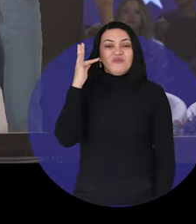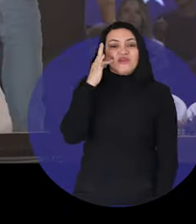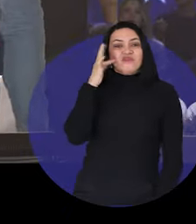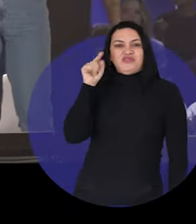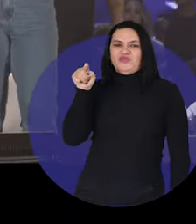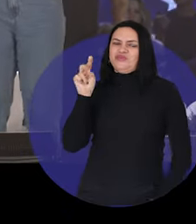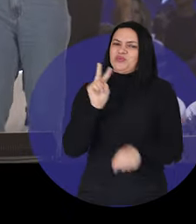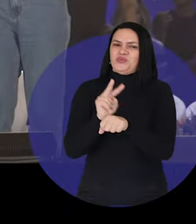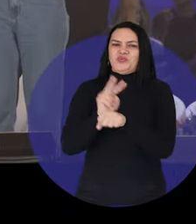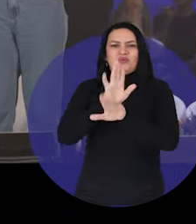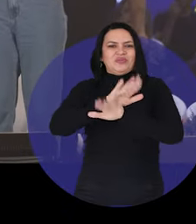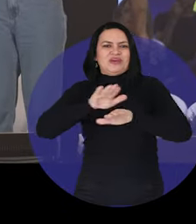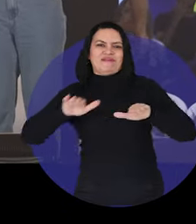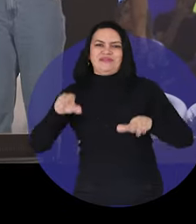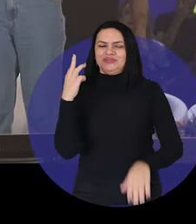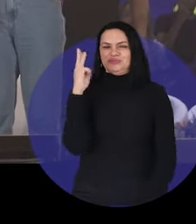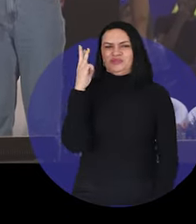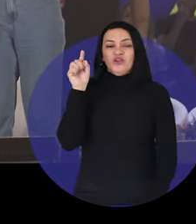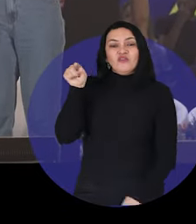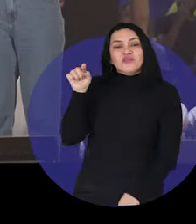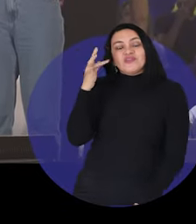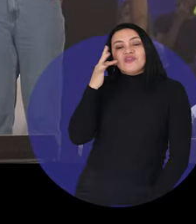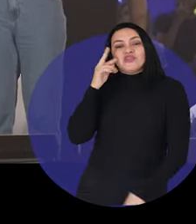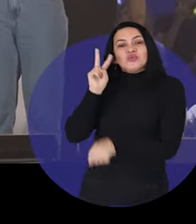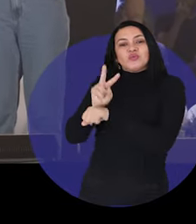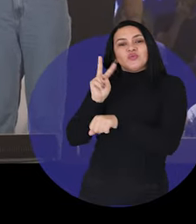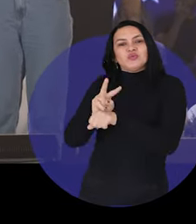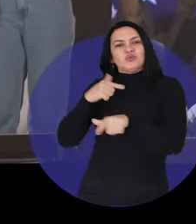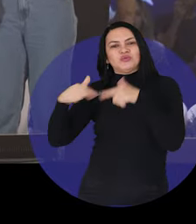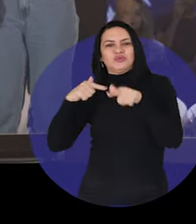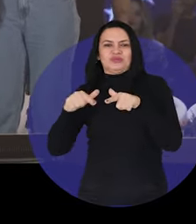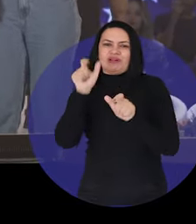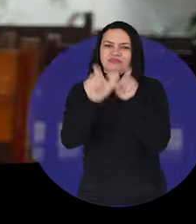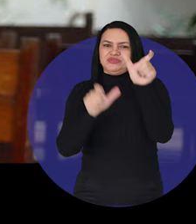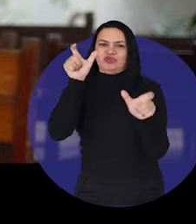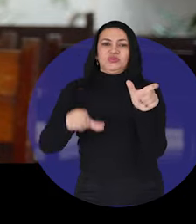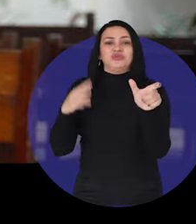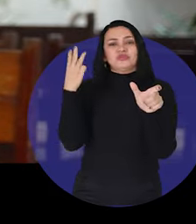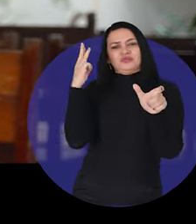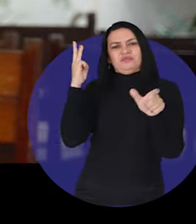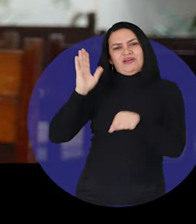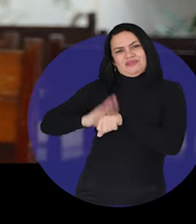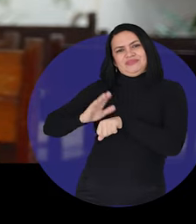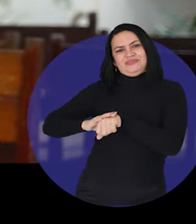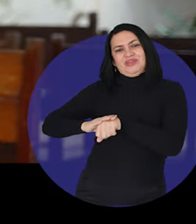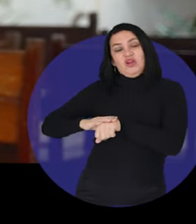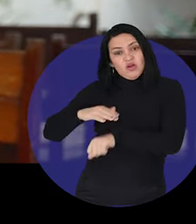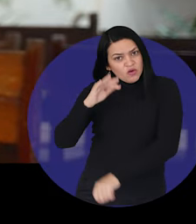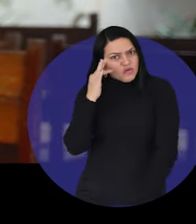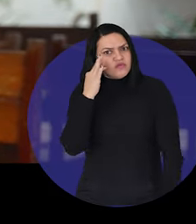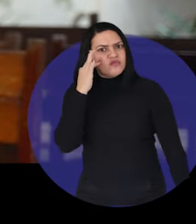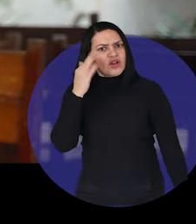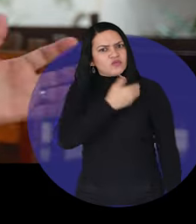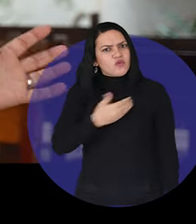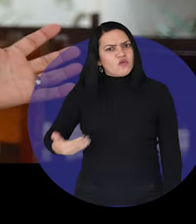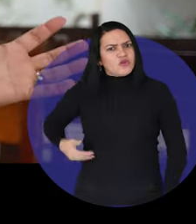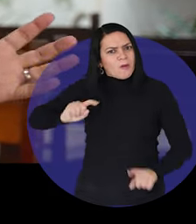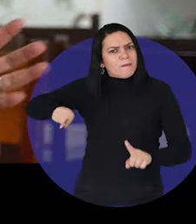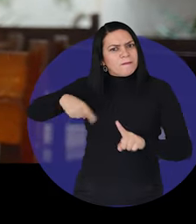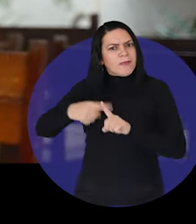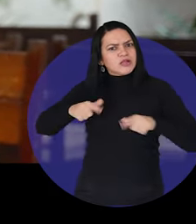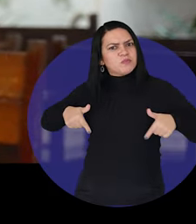das crianças do Maranhão. Você cuidou dos trabalhadores do Maranhão. Flávio foi um dos governadores que mais